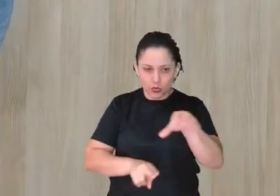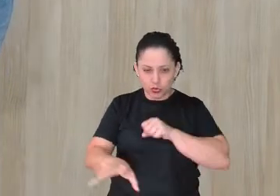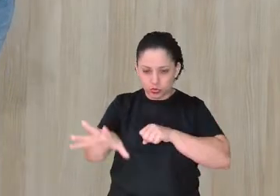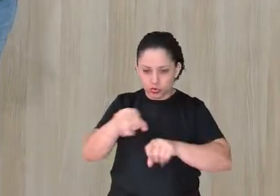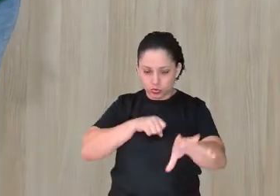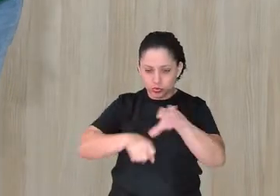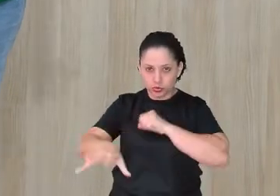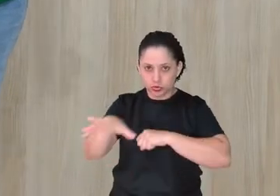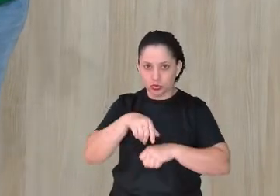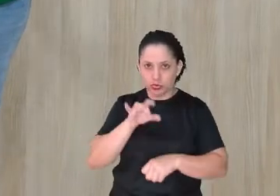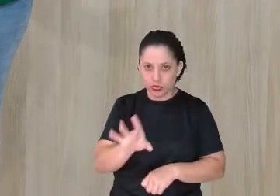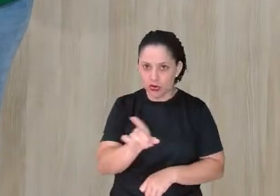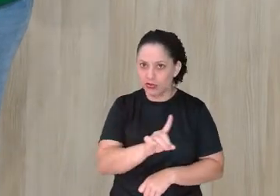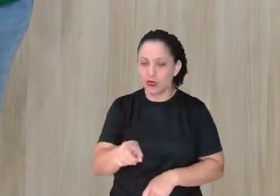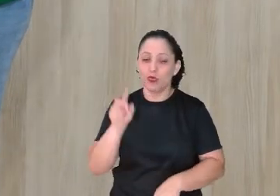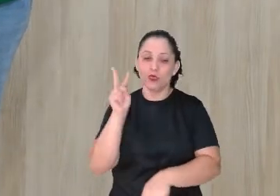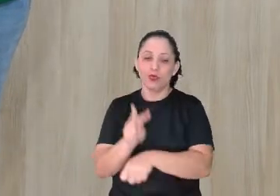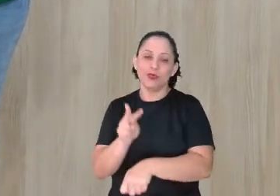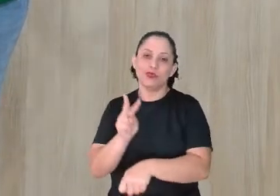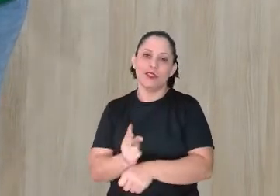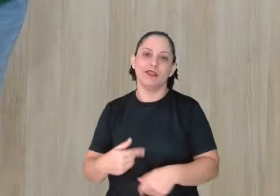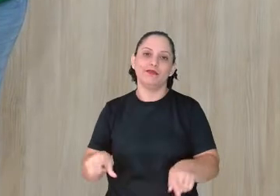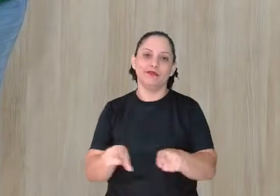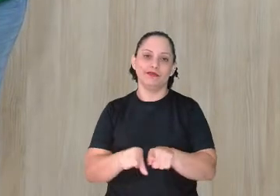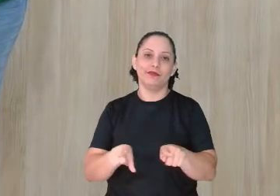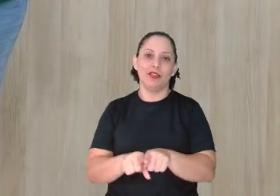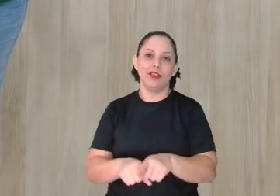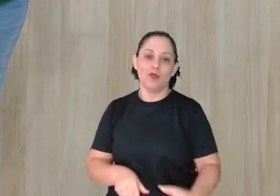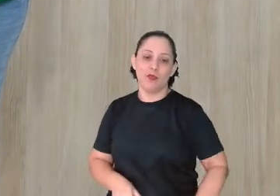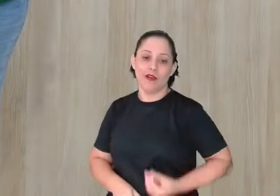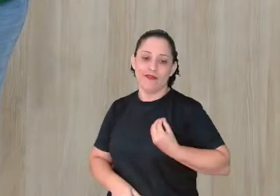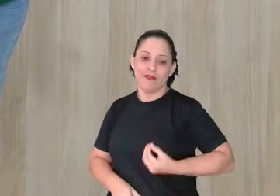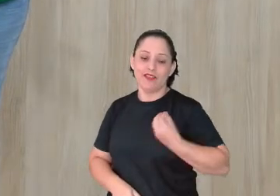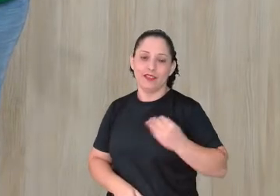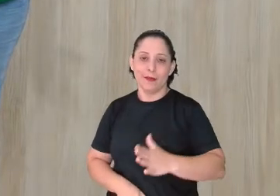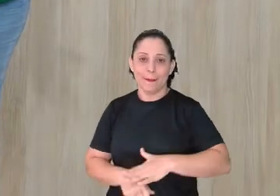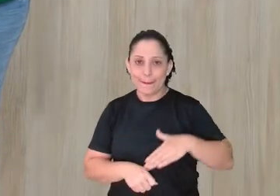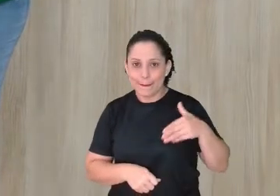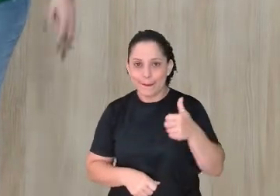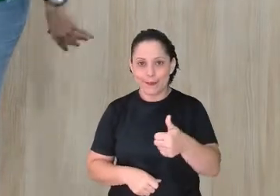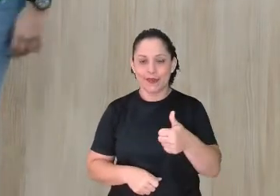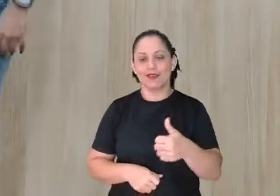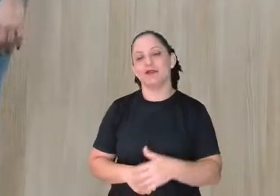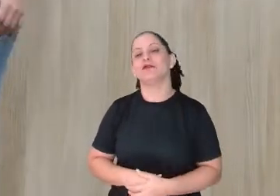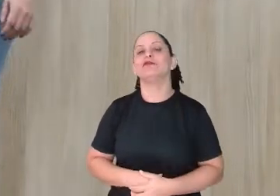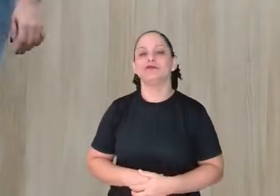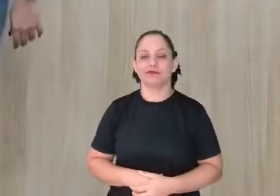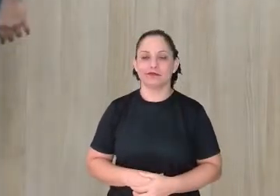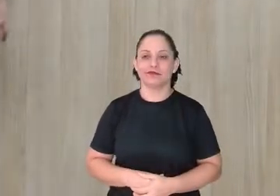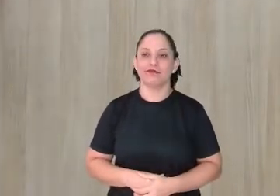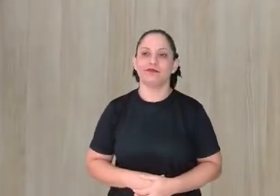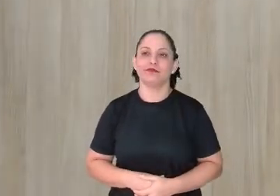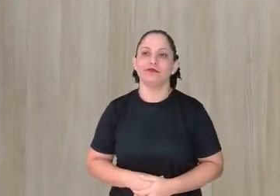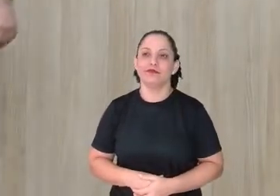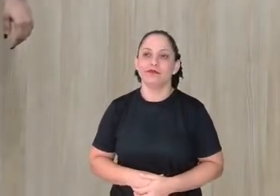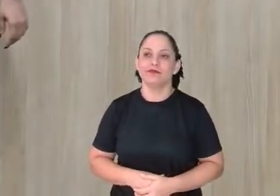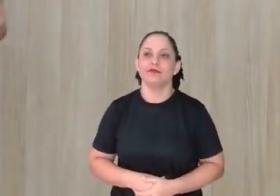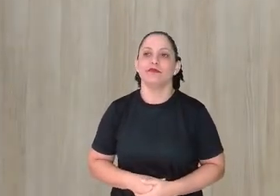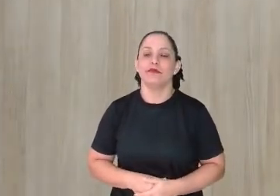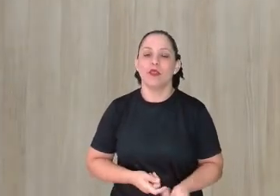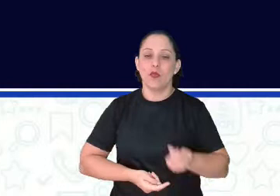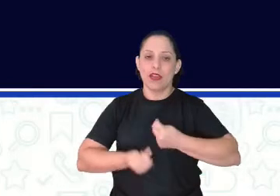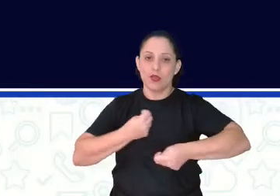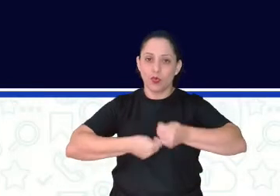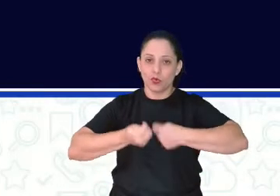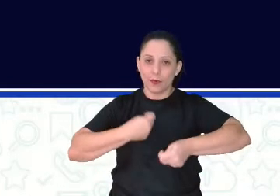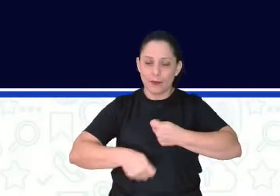também preservá-los, para que a gente consiga ter uma vida, né, equilibrada, tá certo? Nesse meio ambiente. Então, a economia verde